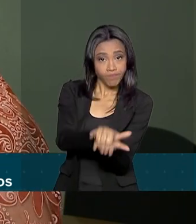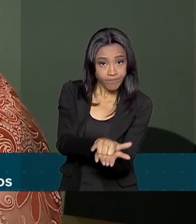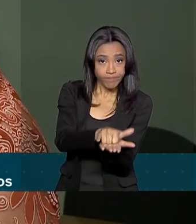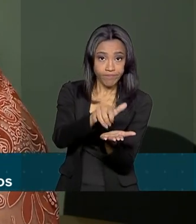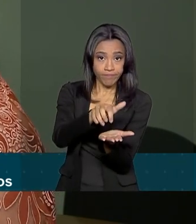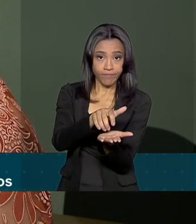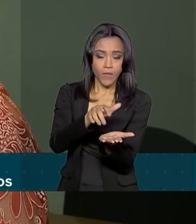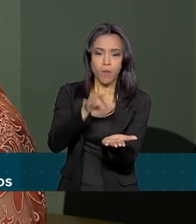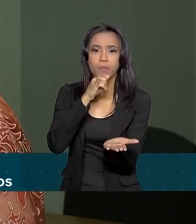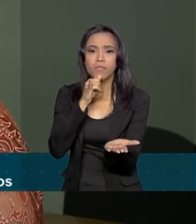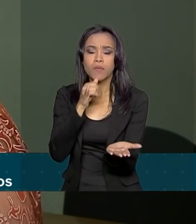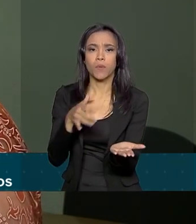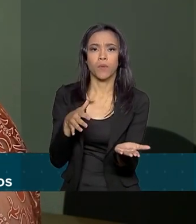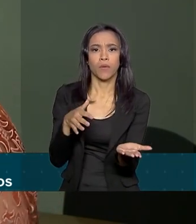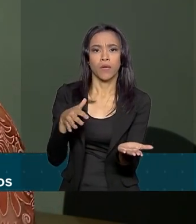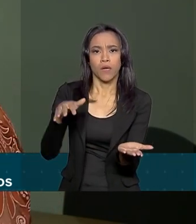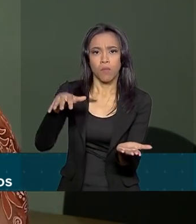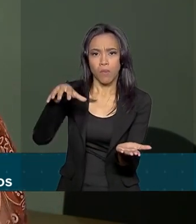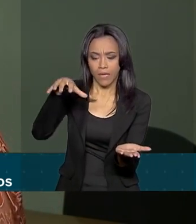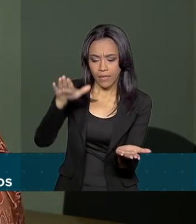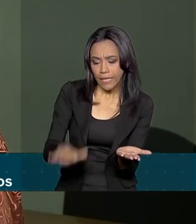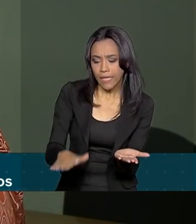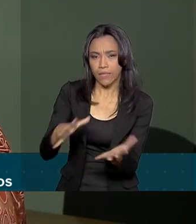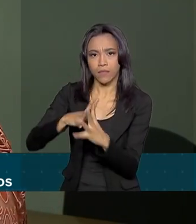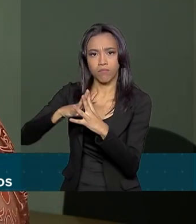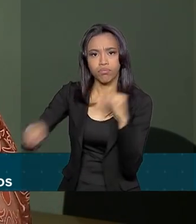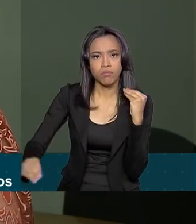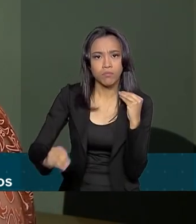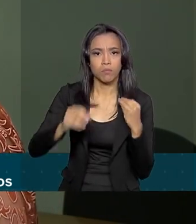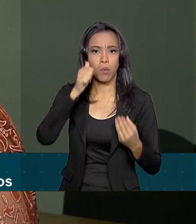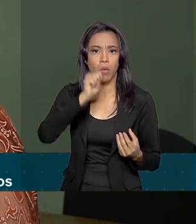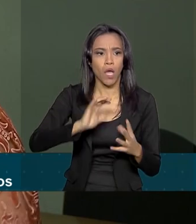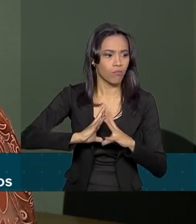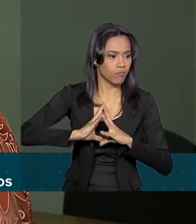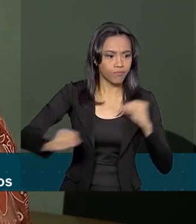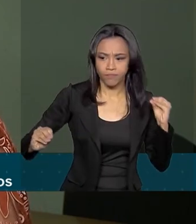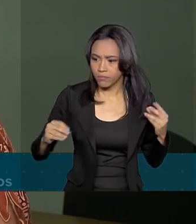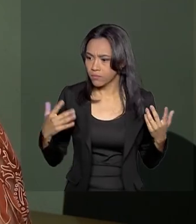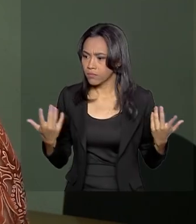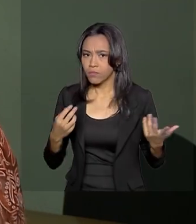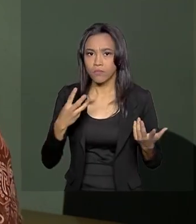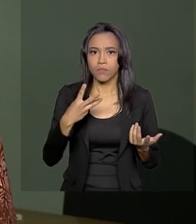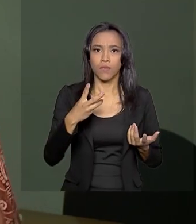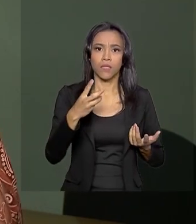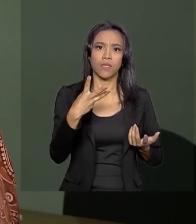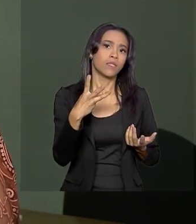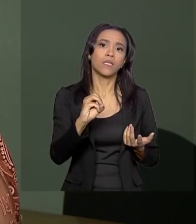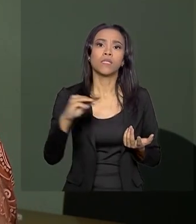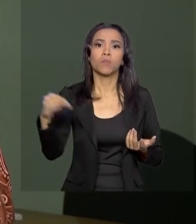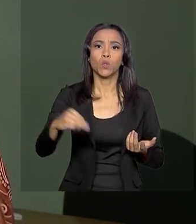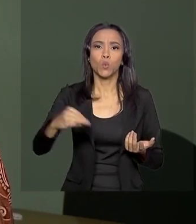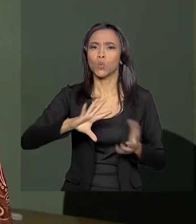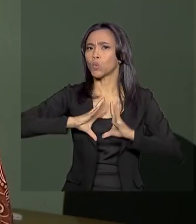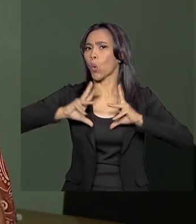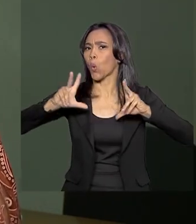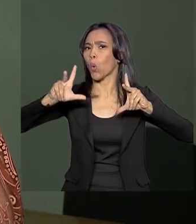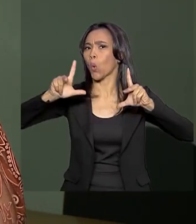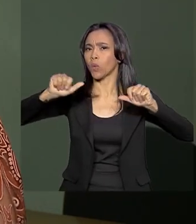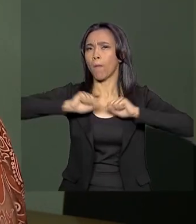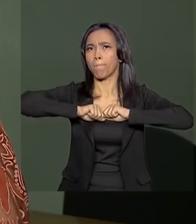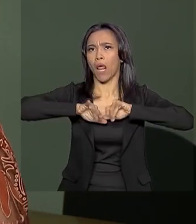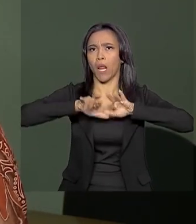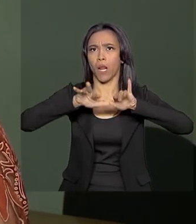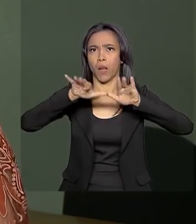dias, quando uma criança desaparecer, uma mulher desaparecer. Em menos de meia hora, todos os telefones de policiais do Brasil